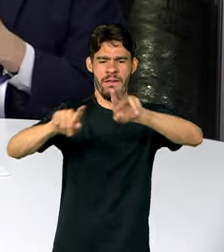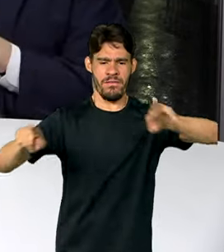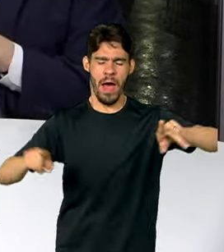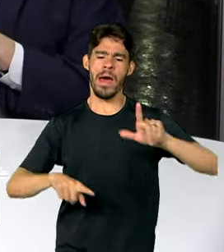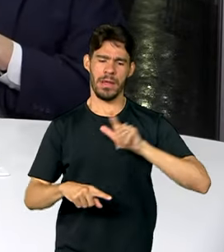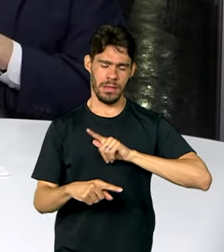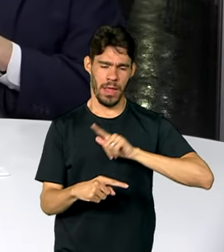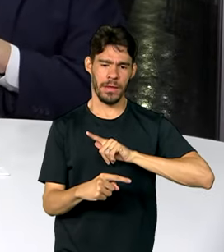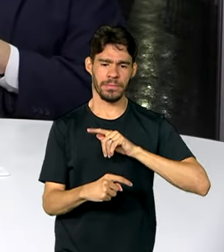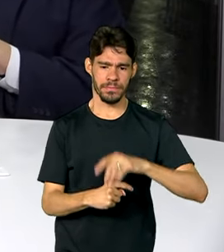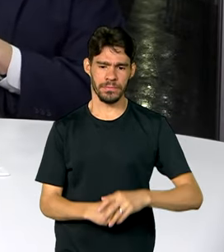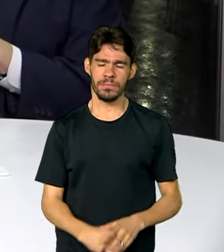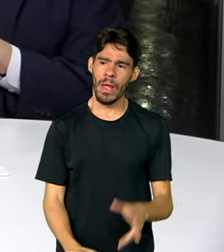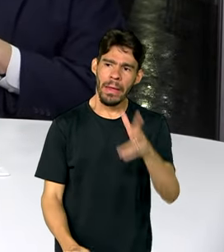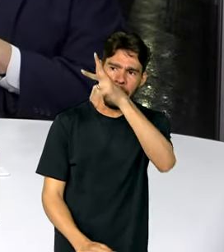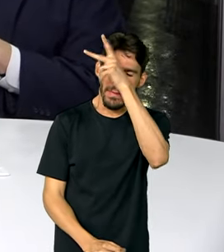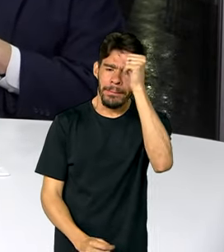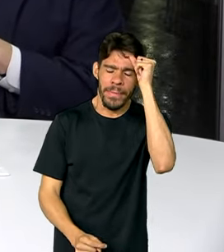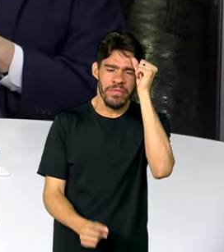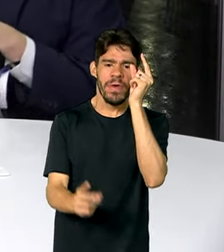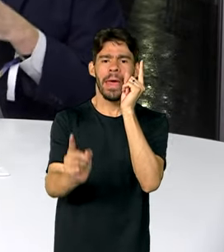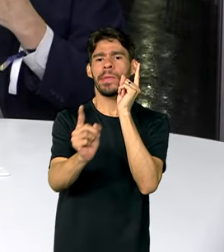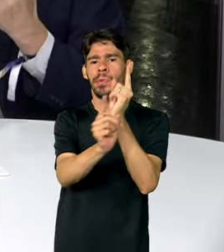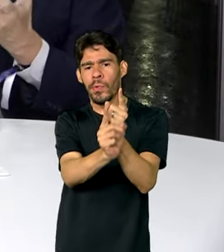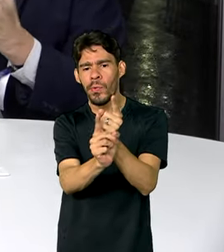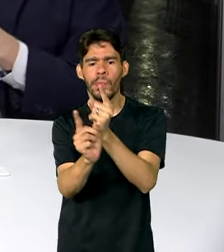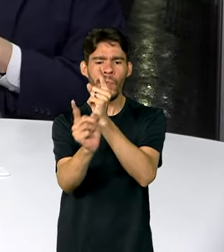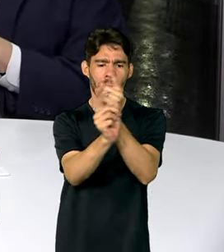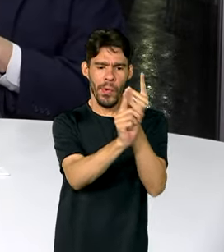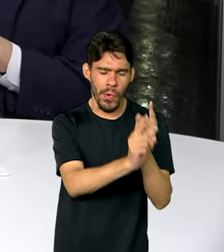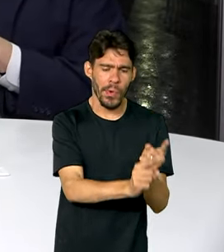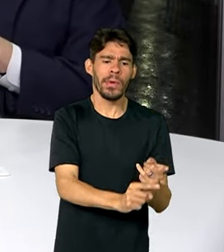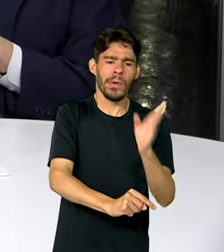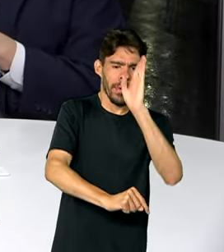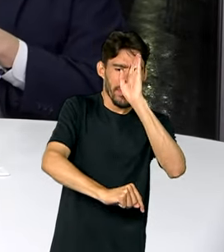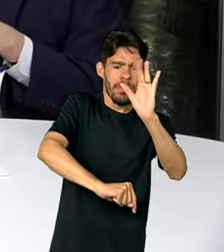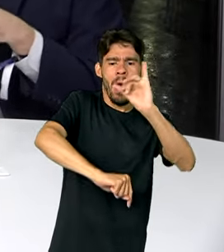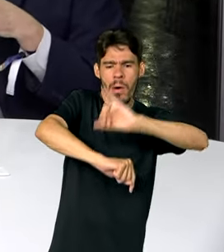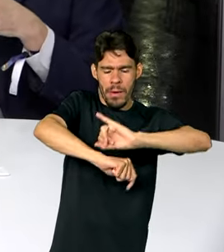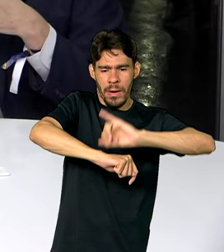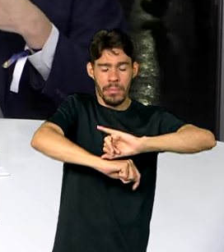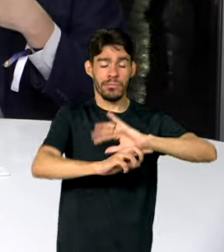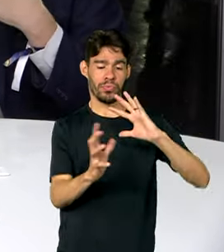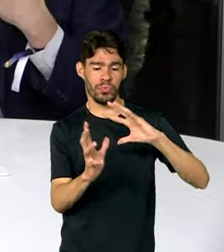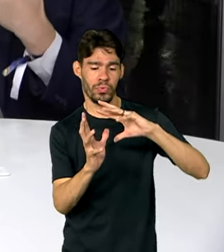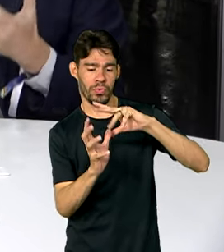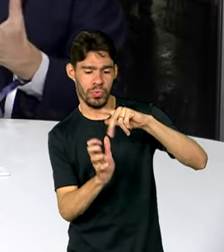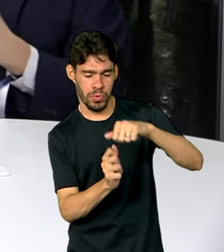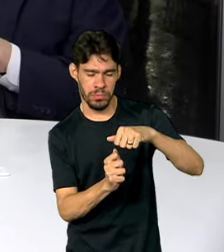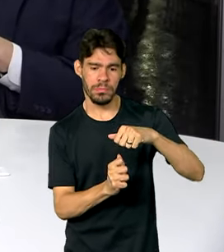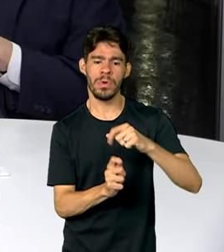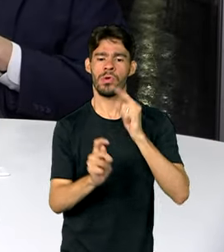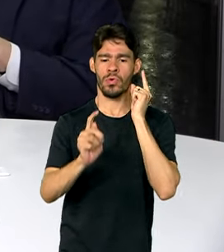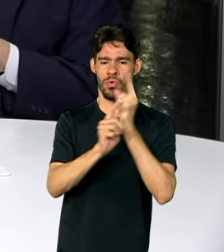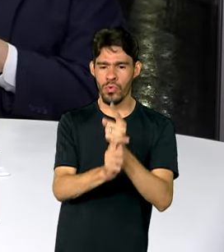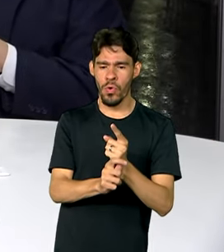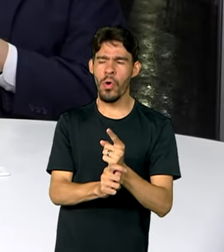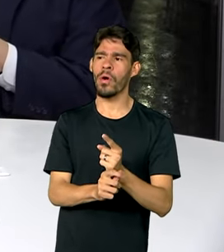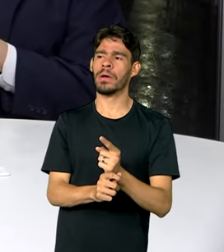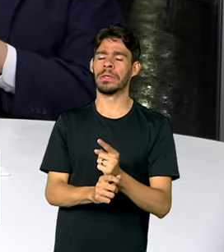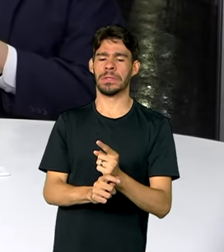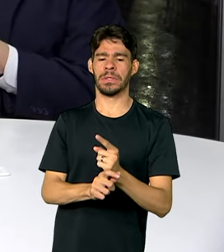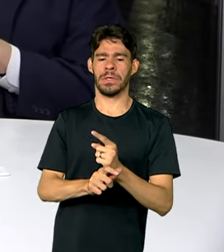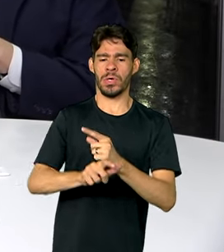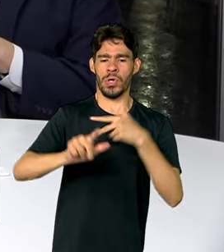um encontro dos prefeitos e prefeitas das grandes capitais do mundo, temos o encontro de